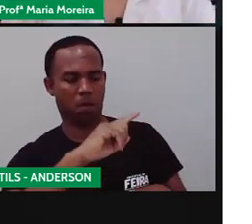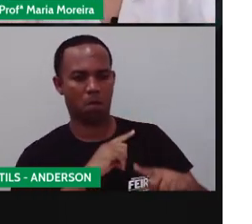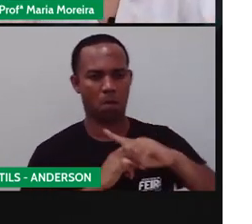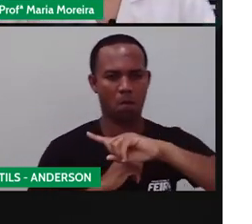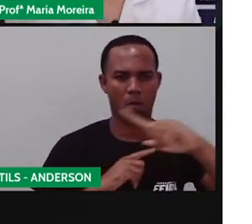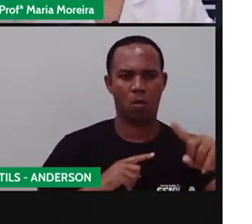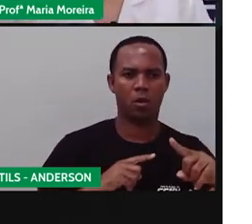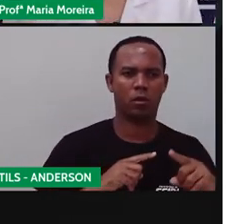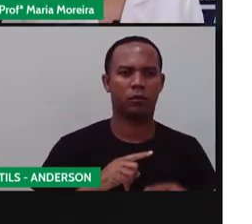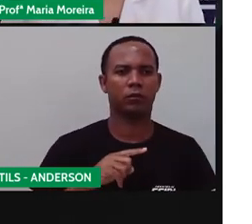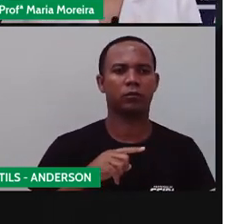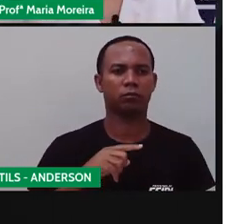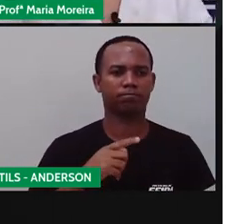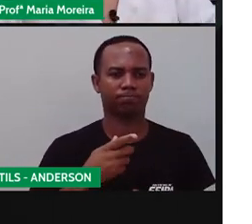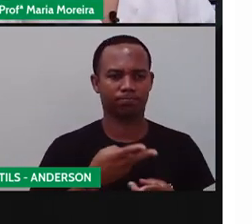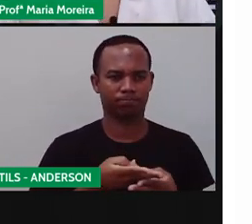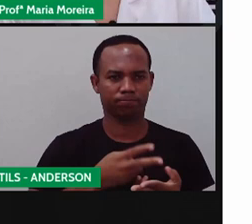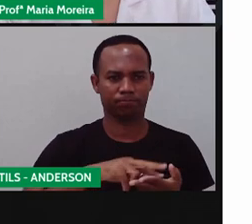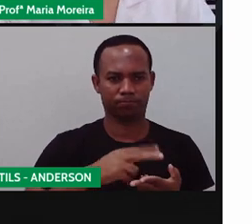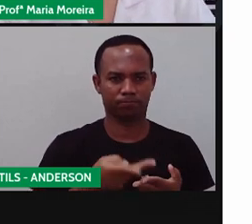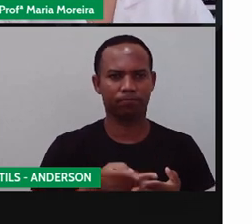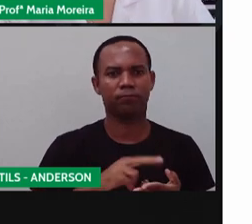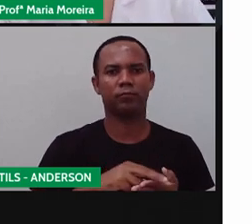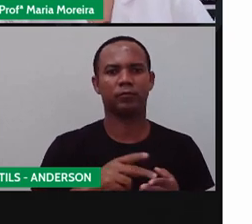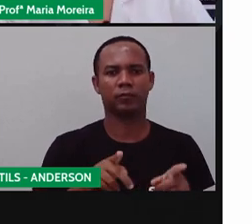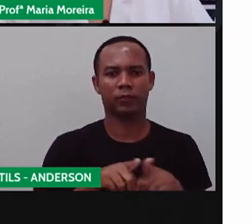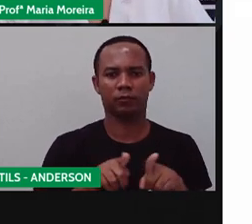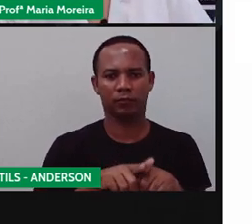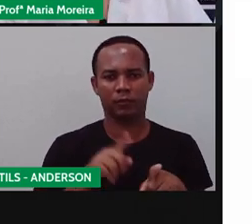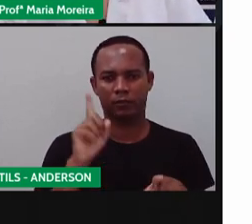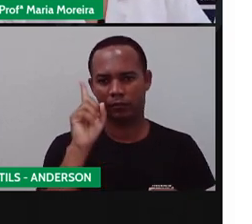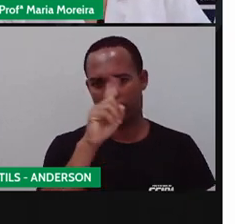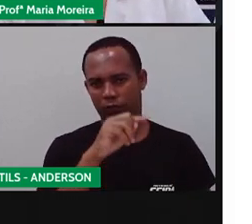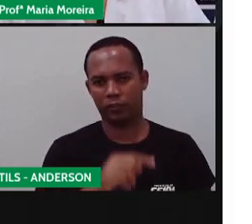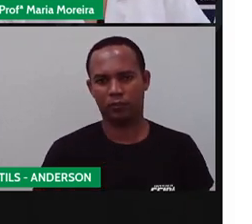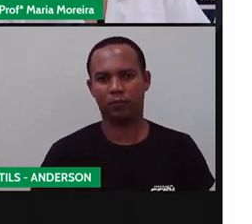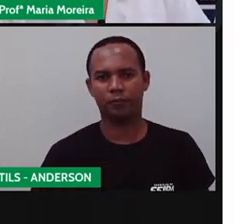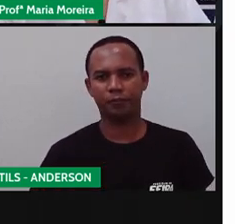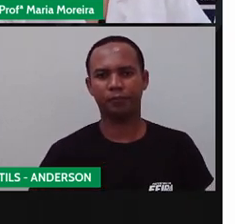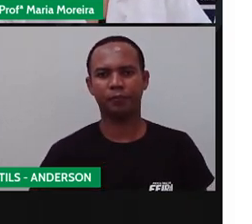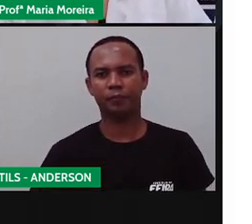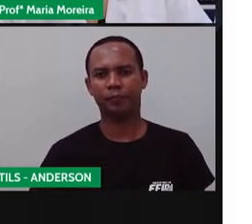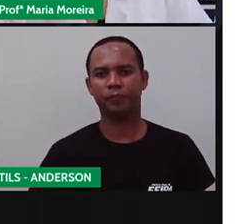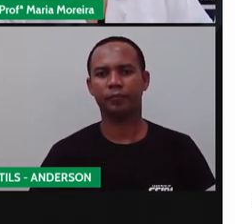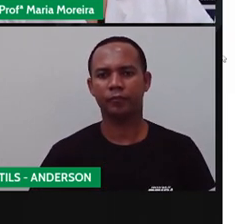ao mesmo tempo. Dificílimo, tá? Muito difícil. Sem representação da gente, porque...